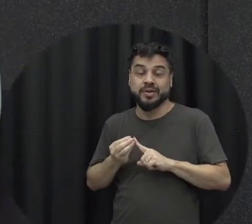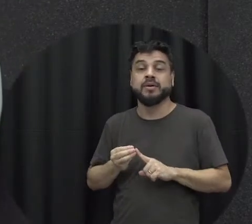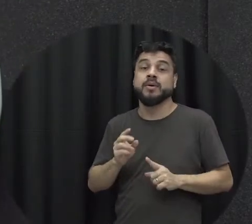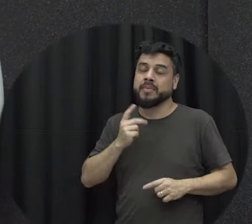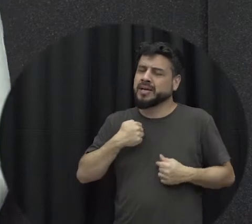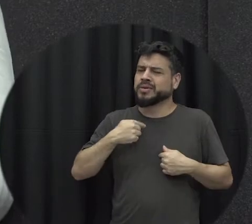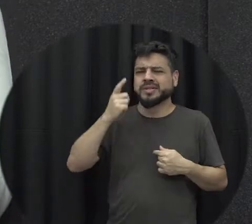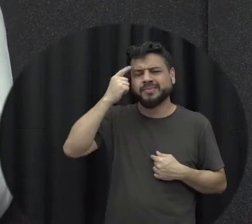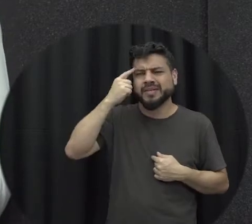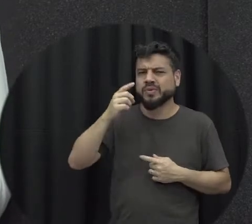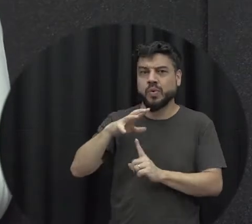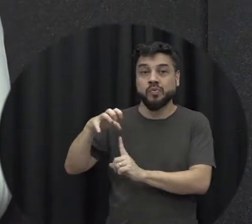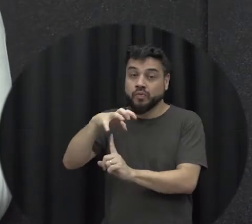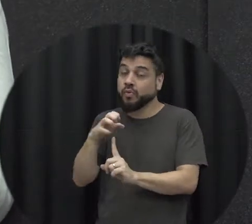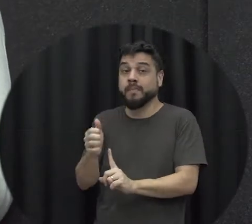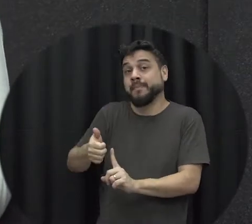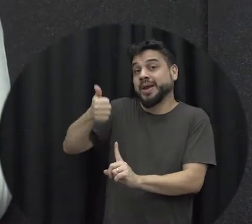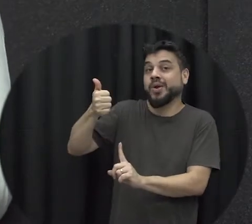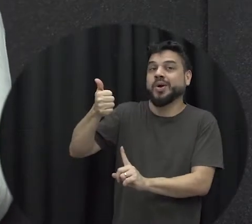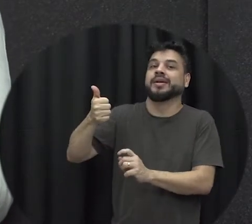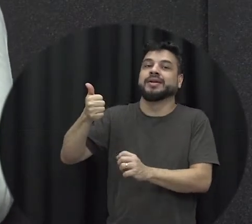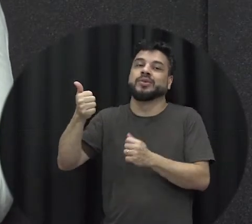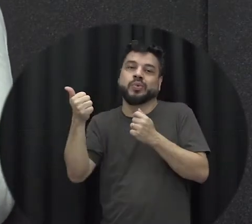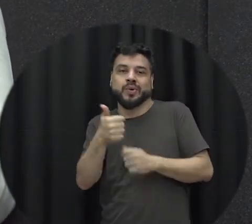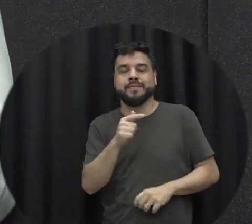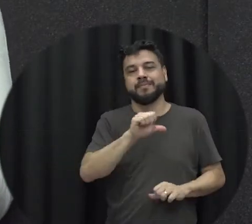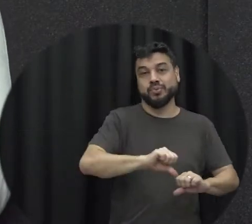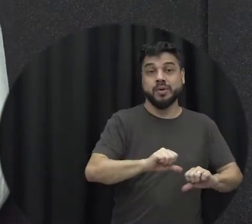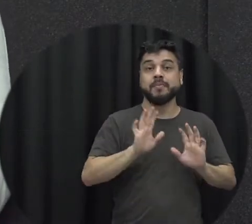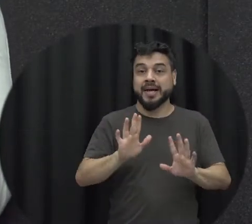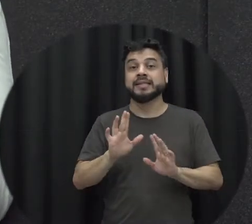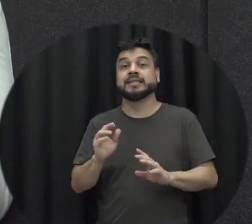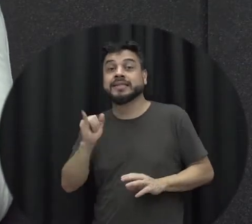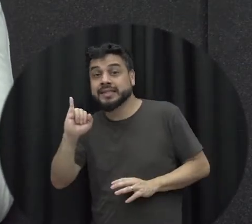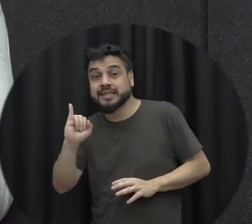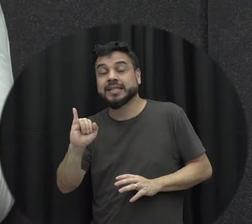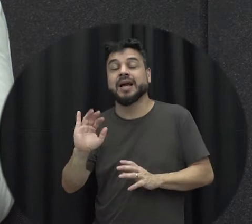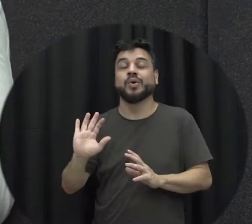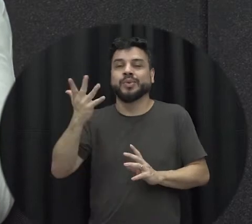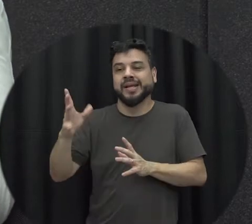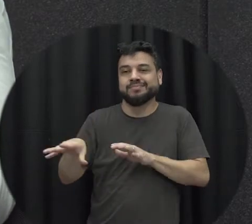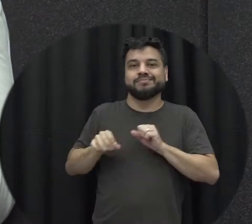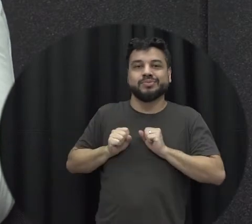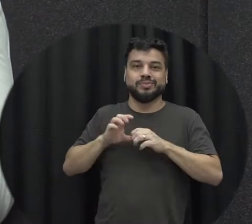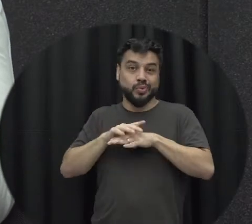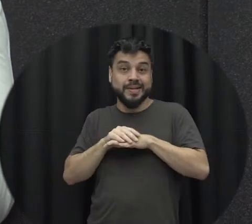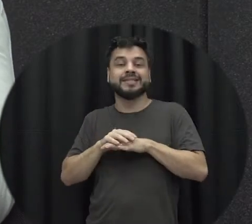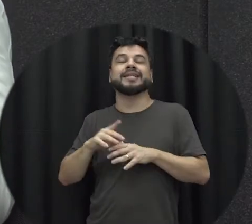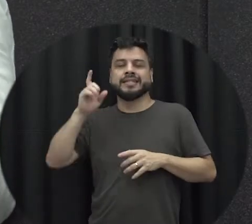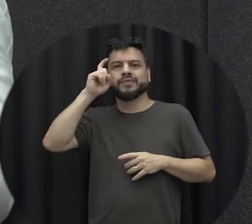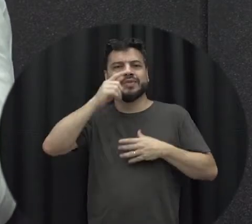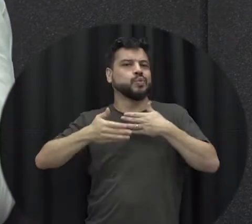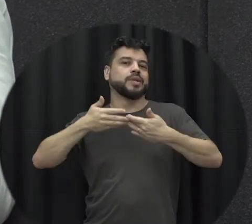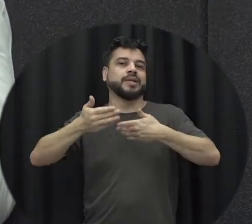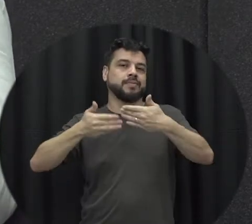que pro mal. Só que aqueles que causam, né, algum impacto, eles têm uma dificuldade aí para tratar. Realmente, a